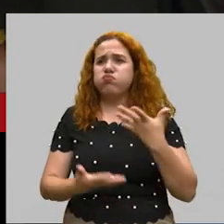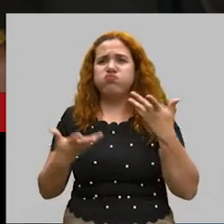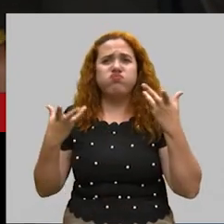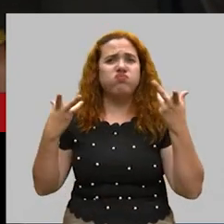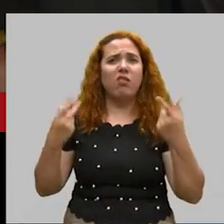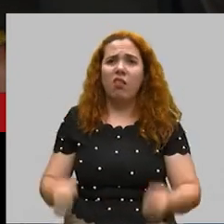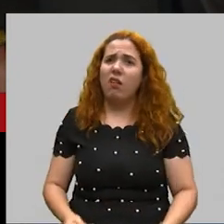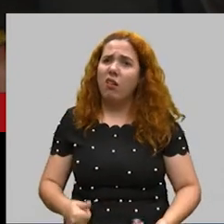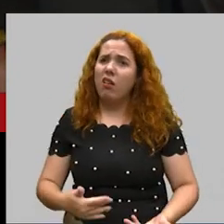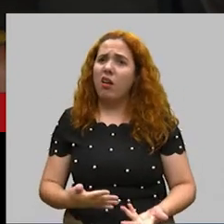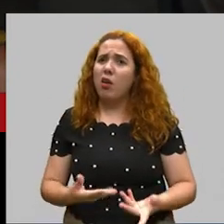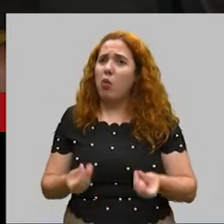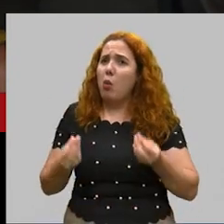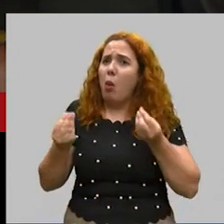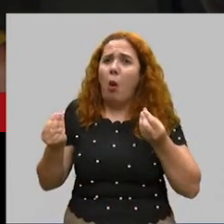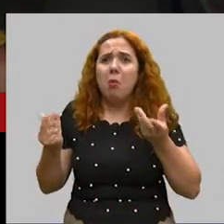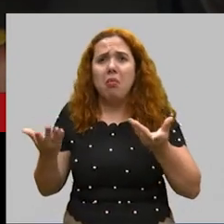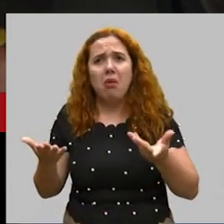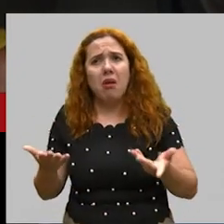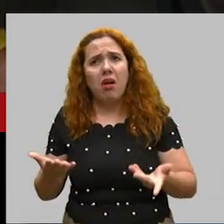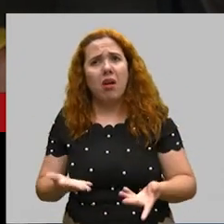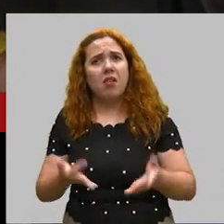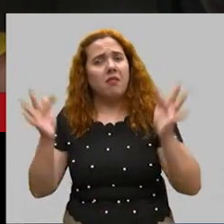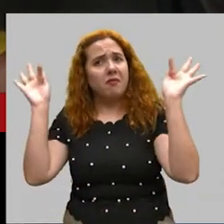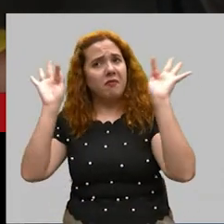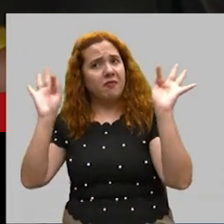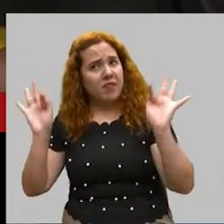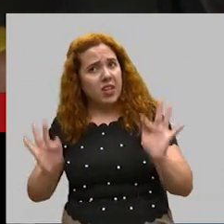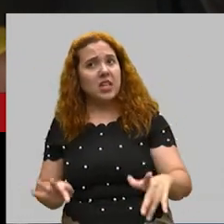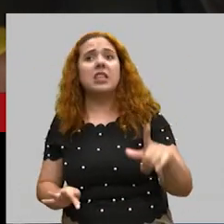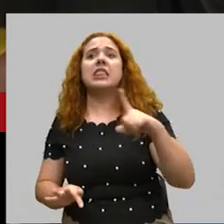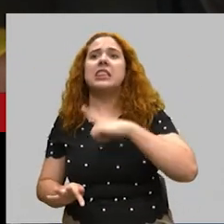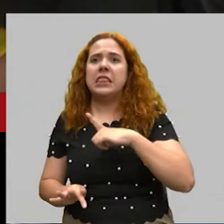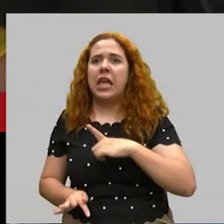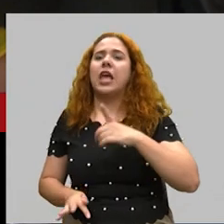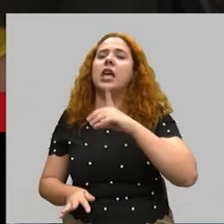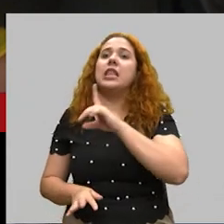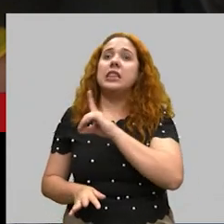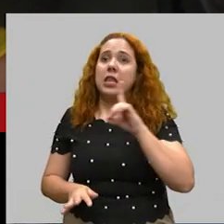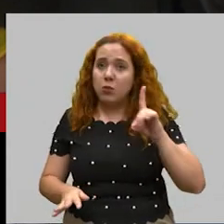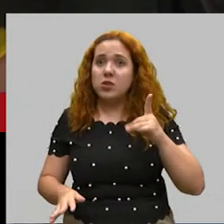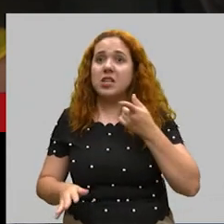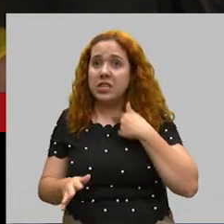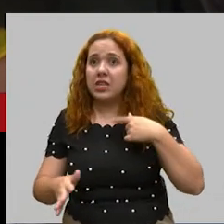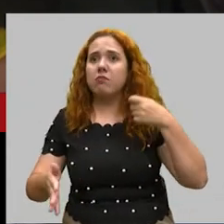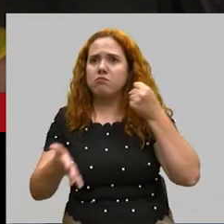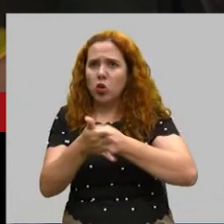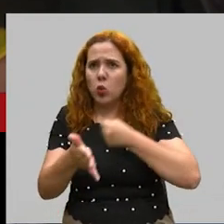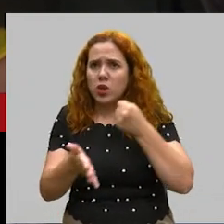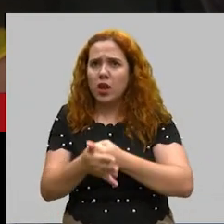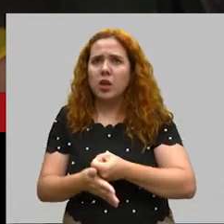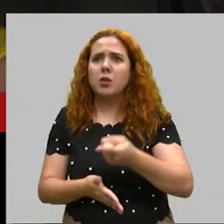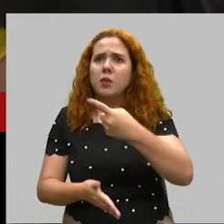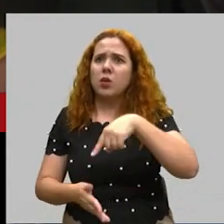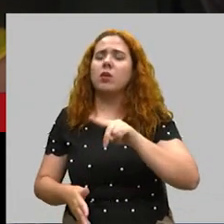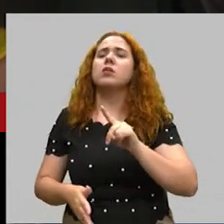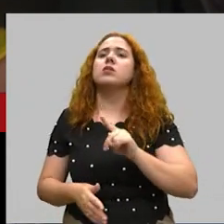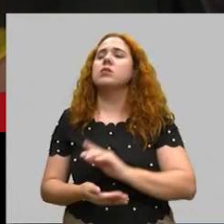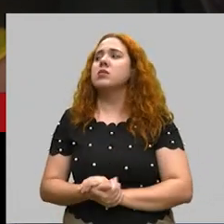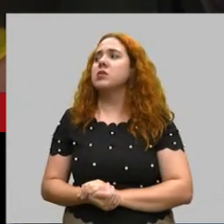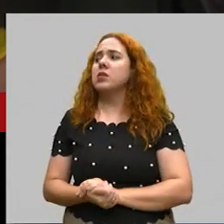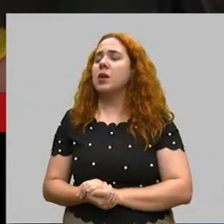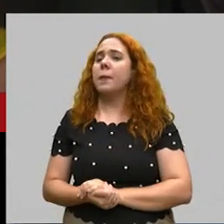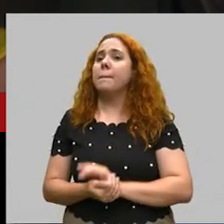atitude feliz porque tem Deputados de fato defendendo a nossa causa mas frustrado porque